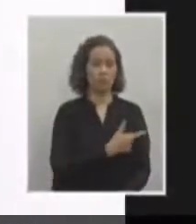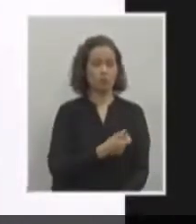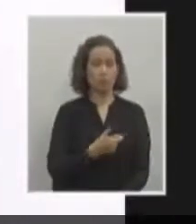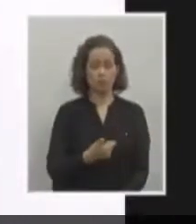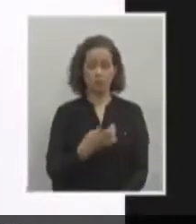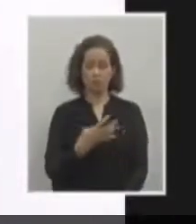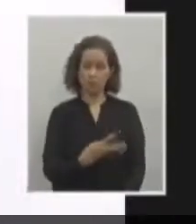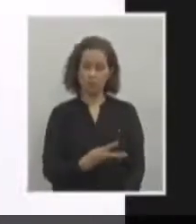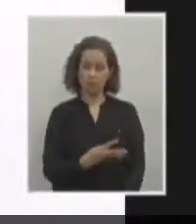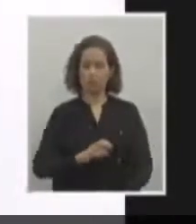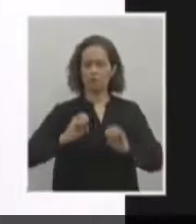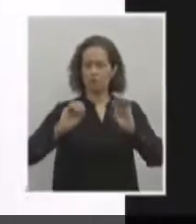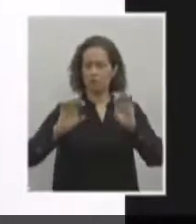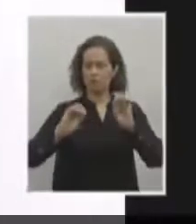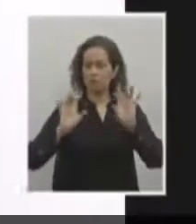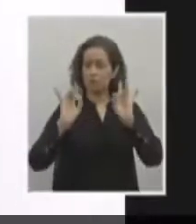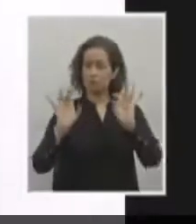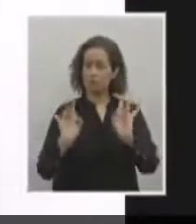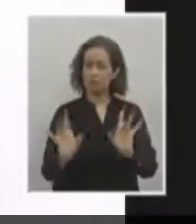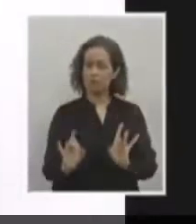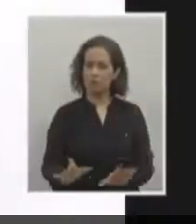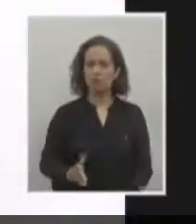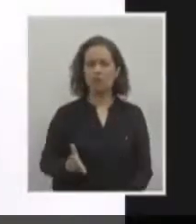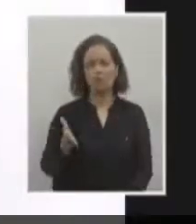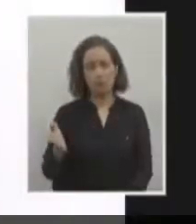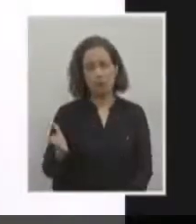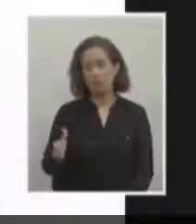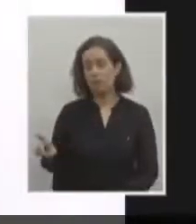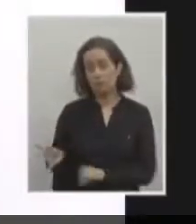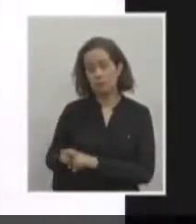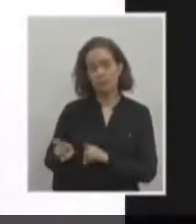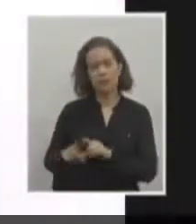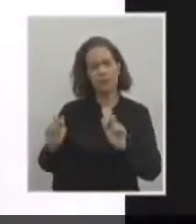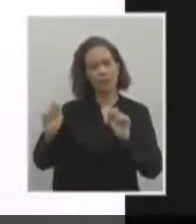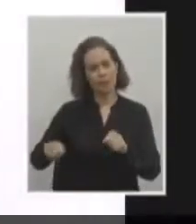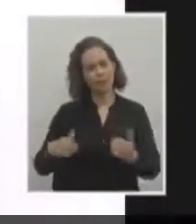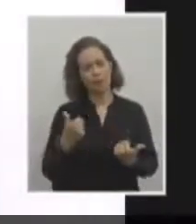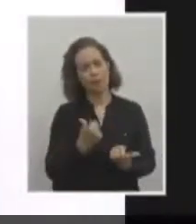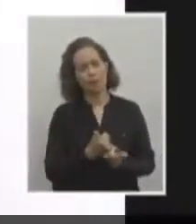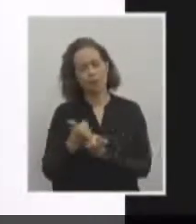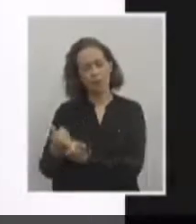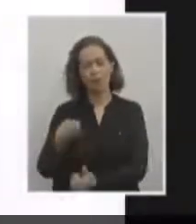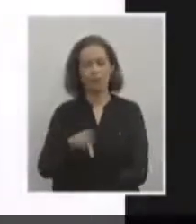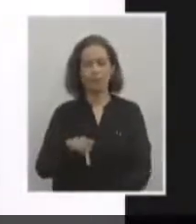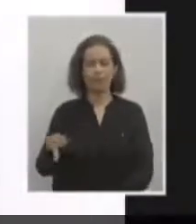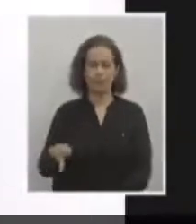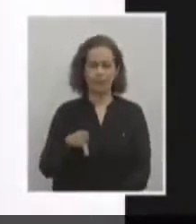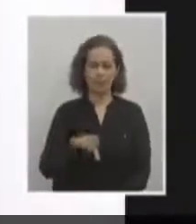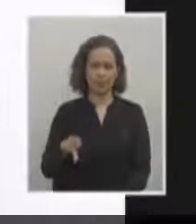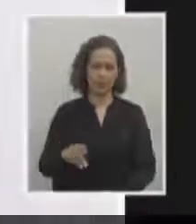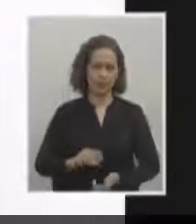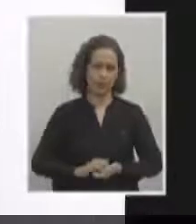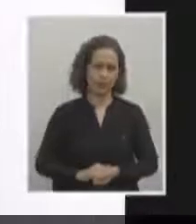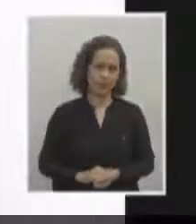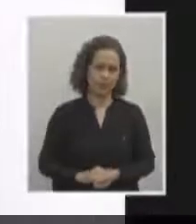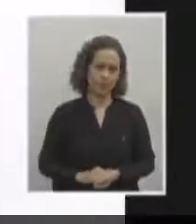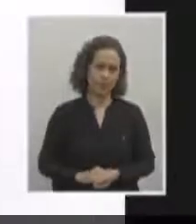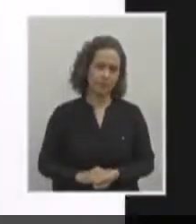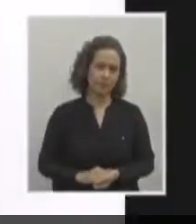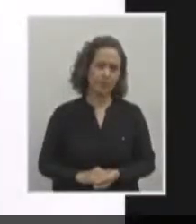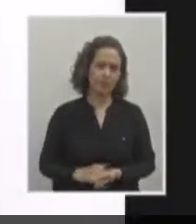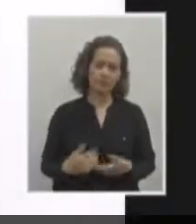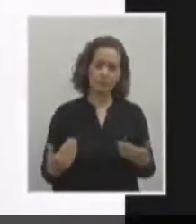educação especial, tá? Ele também pode ser professor de apoio. Quando uma das professoras colocou para a